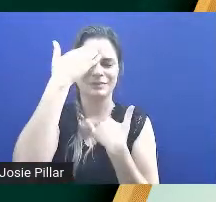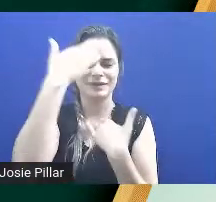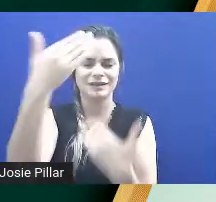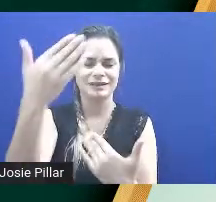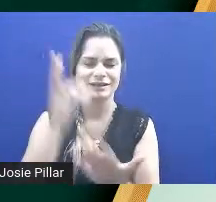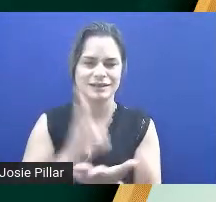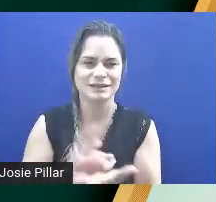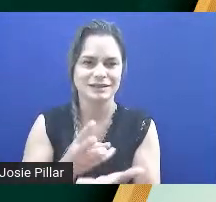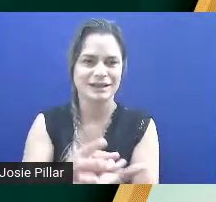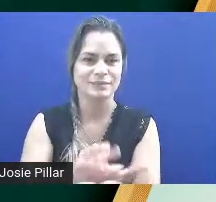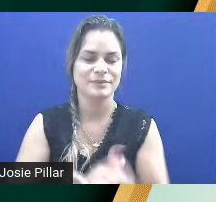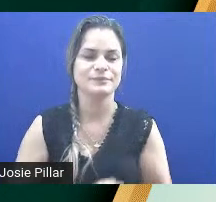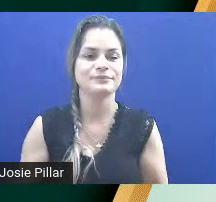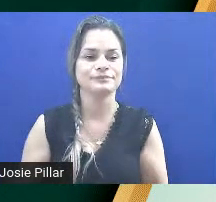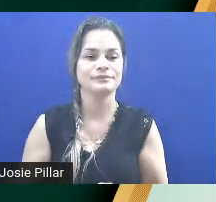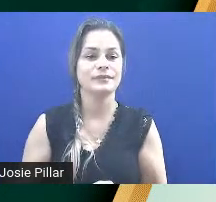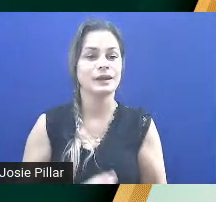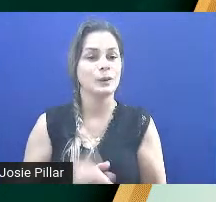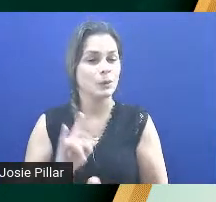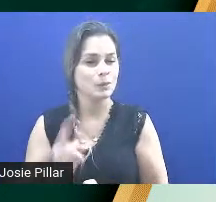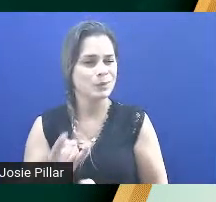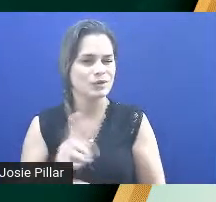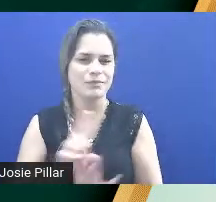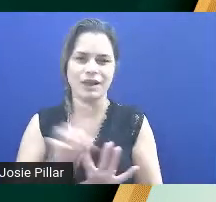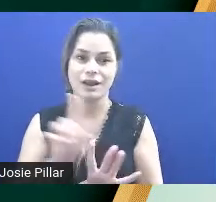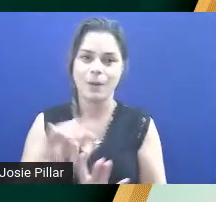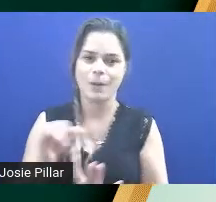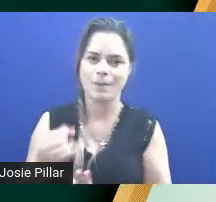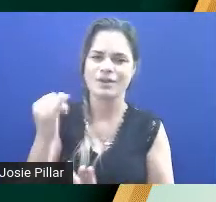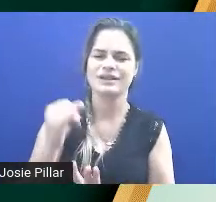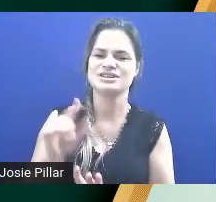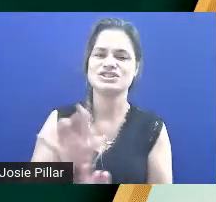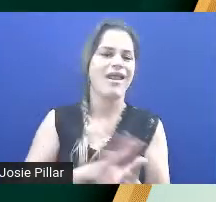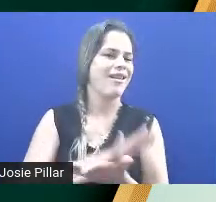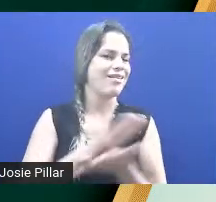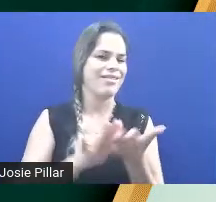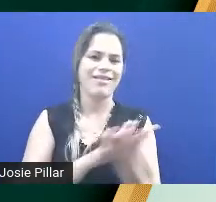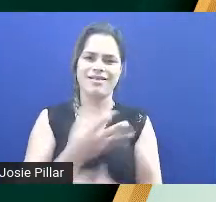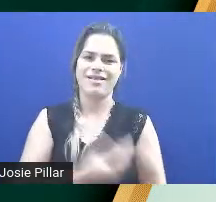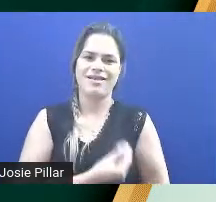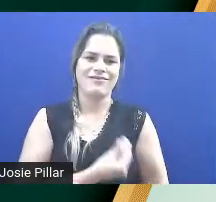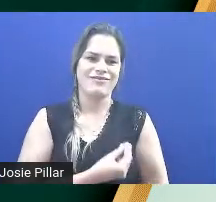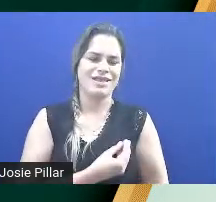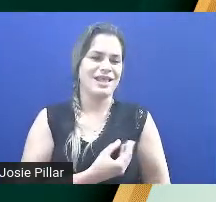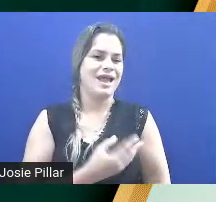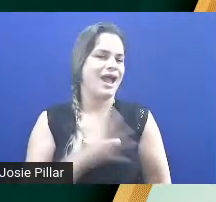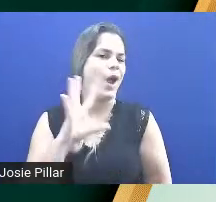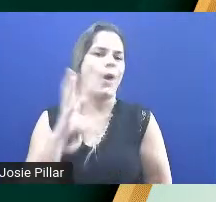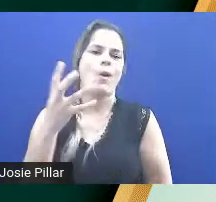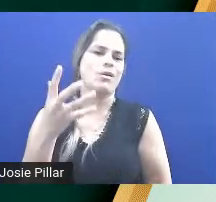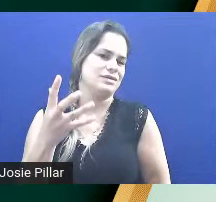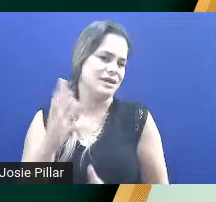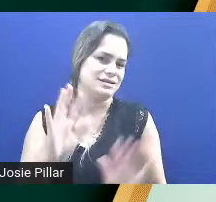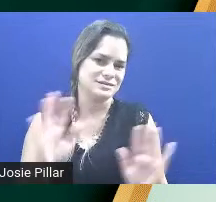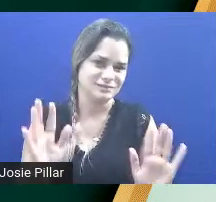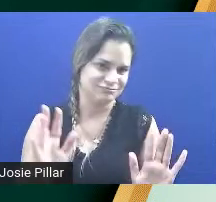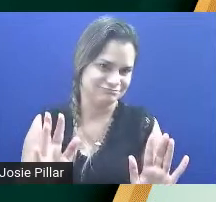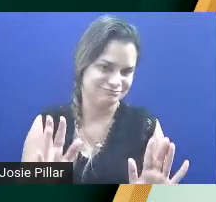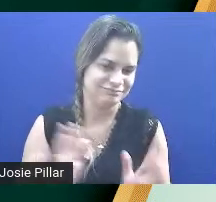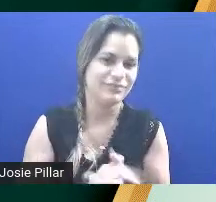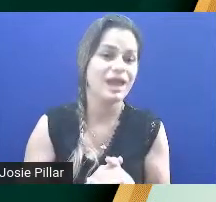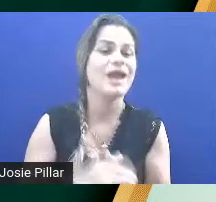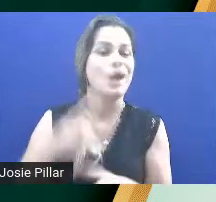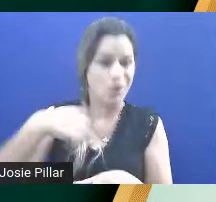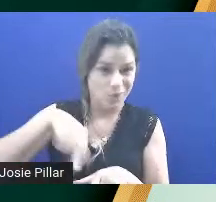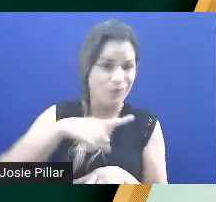mas não menos importante, eu acredito que nada na vida acontece por acaso. E, com certeza, o nosso encontro entre